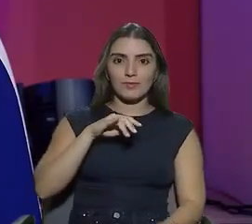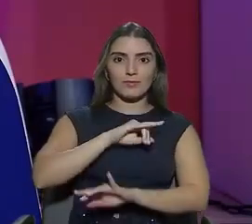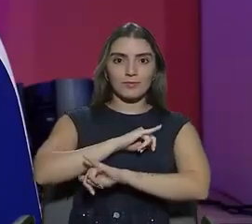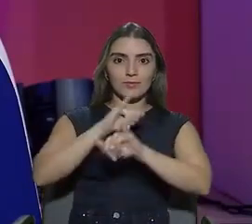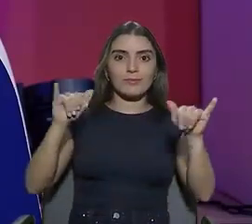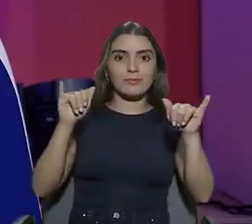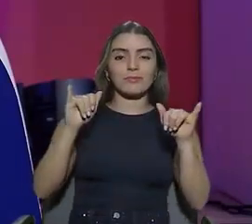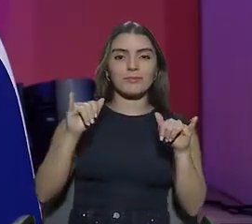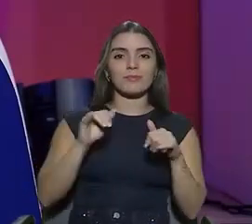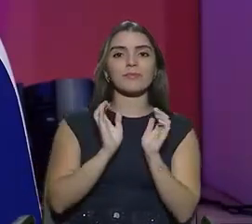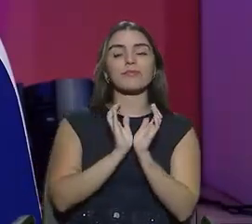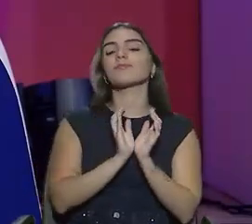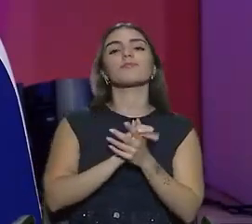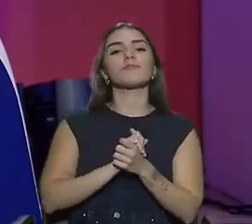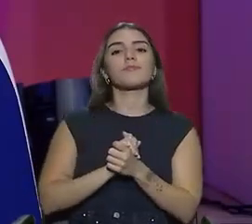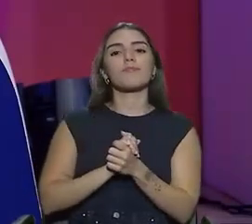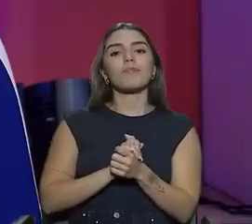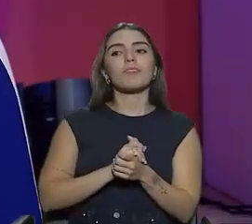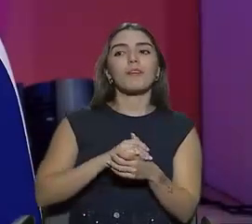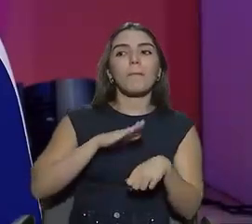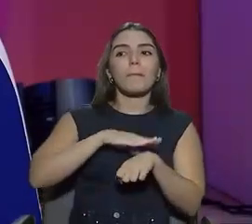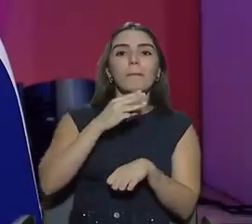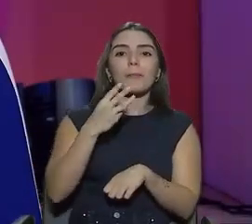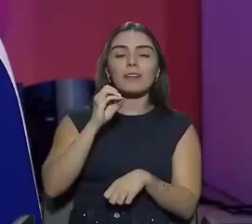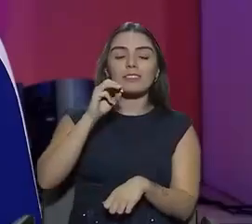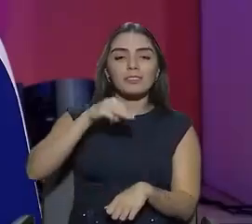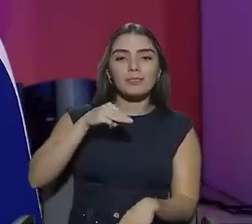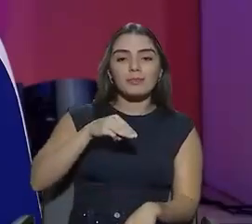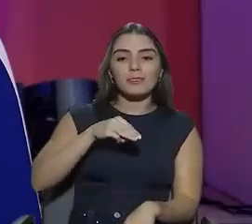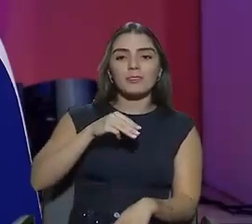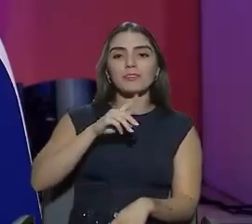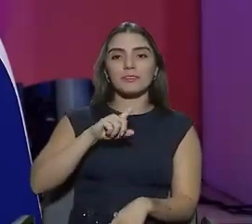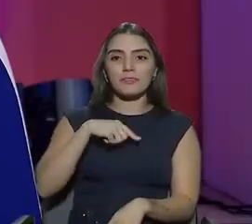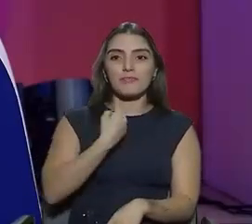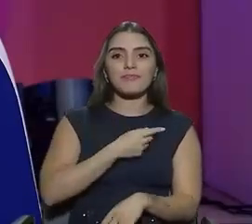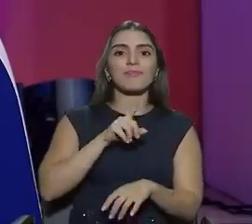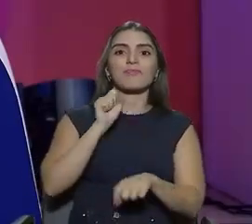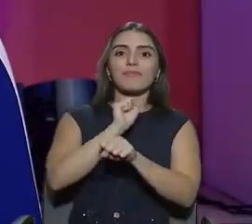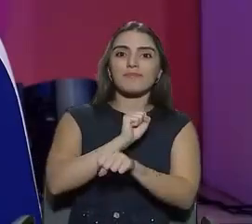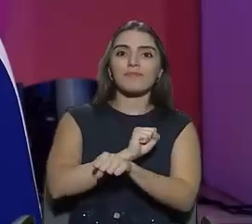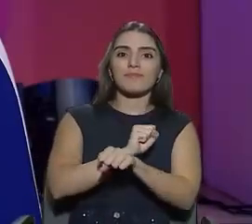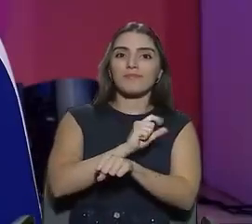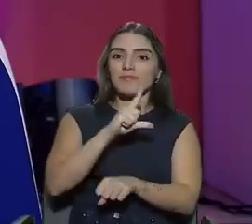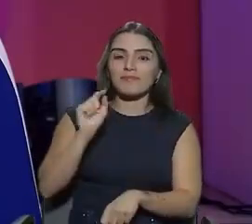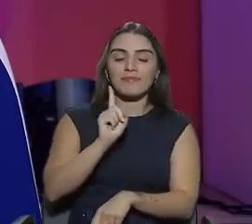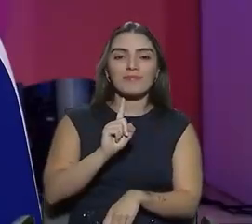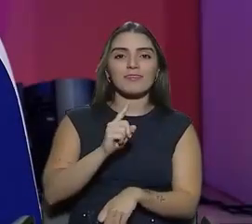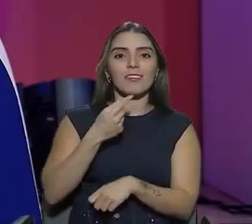Toca. Passa mais 30 minutos. Daqui a pouco, segura aí, não saiam daí. E, tipo, isso, o programa foi